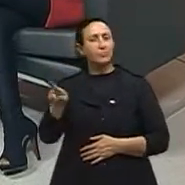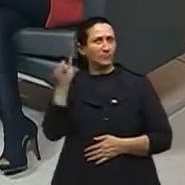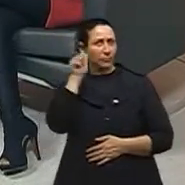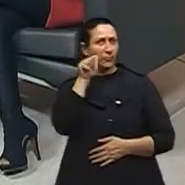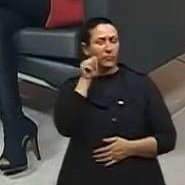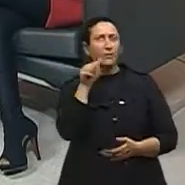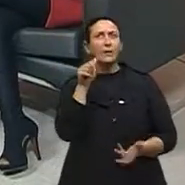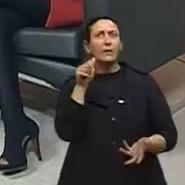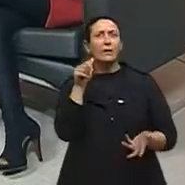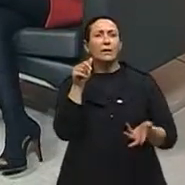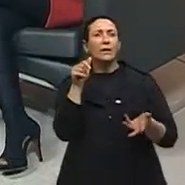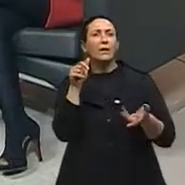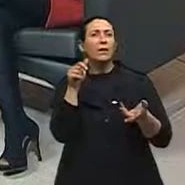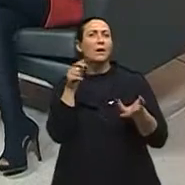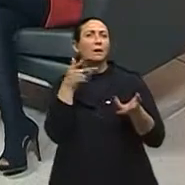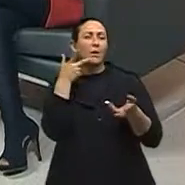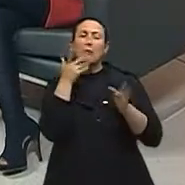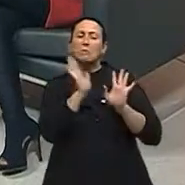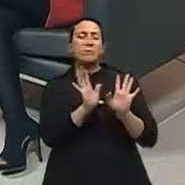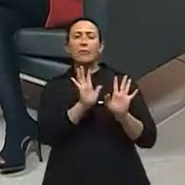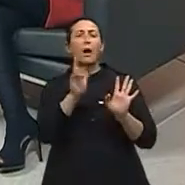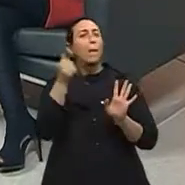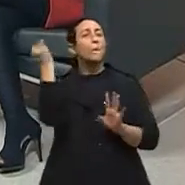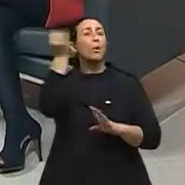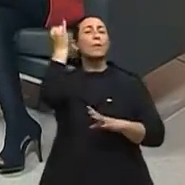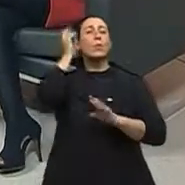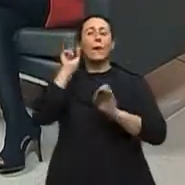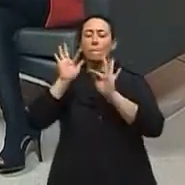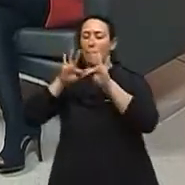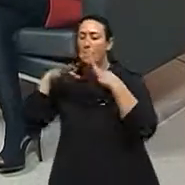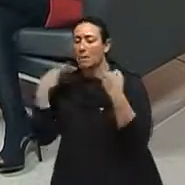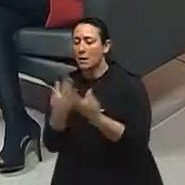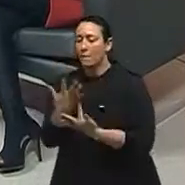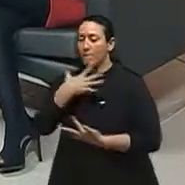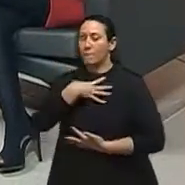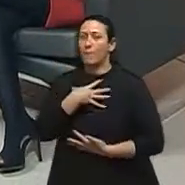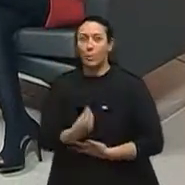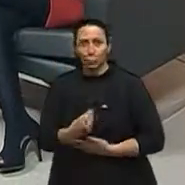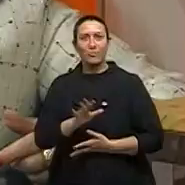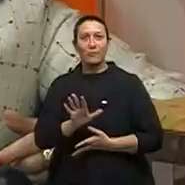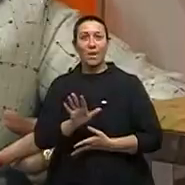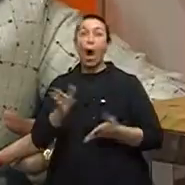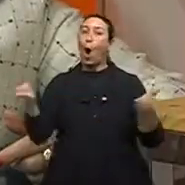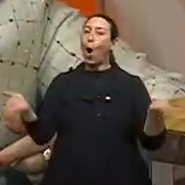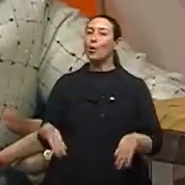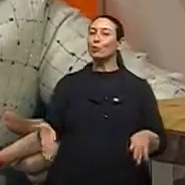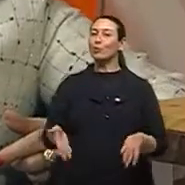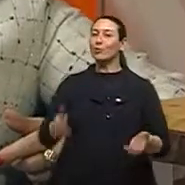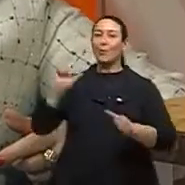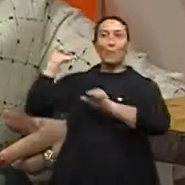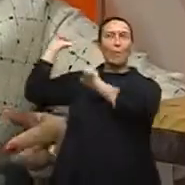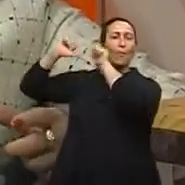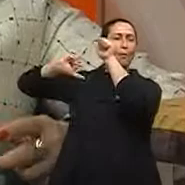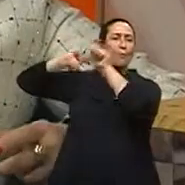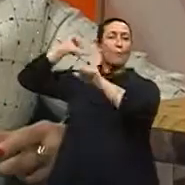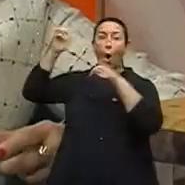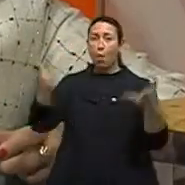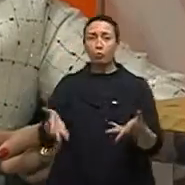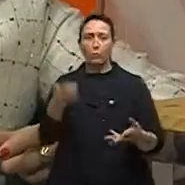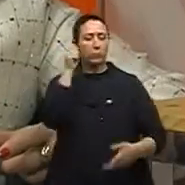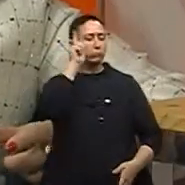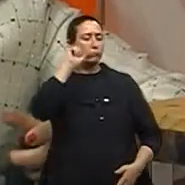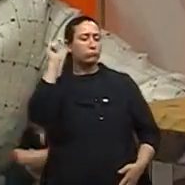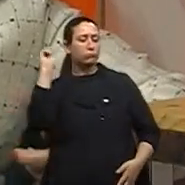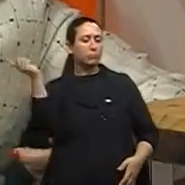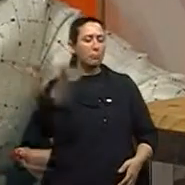os filhos a profissão vinha em segundo lugar claro né a mulher de hoje não a profissão tá em primeiro lugar ela diversificava segunda terceira